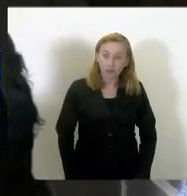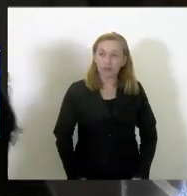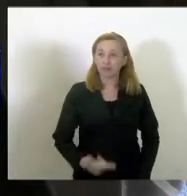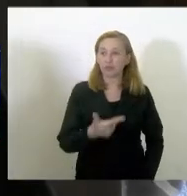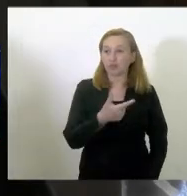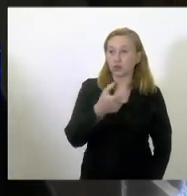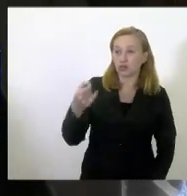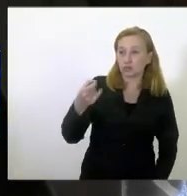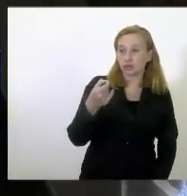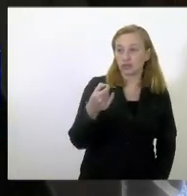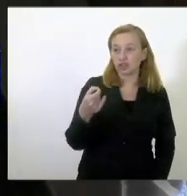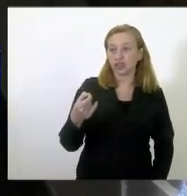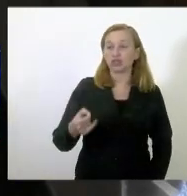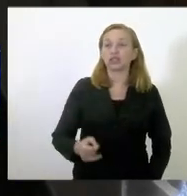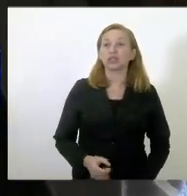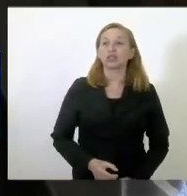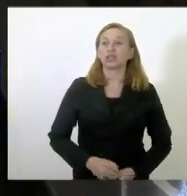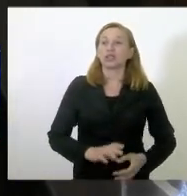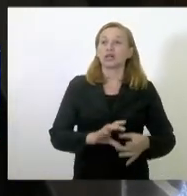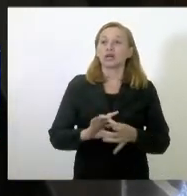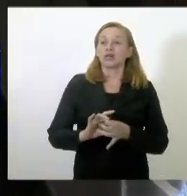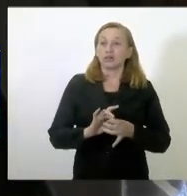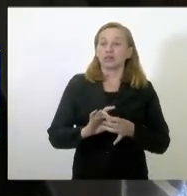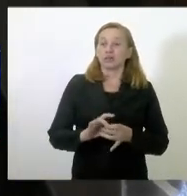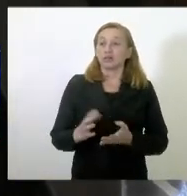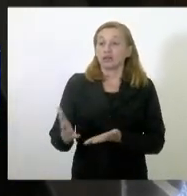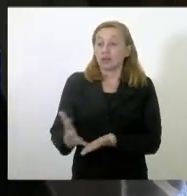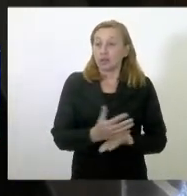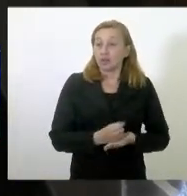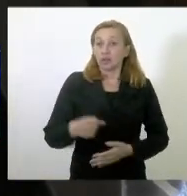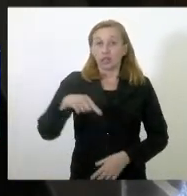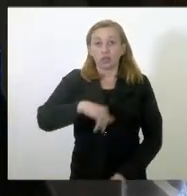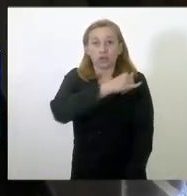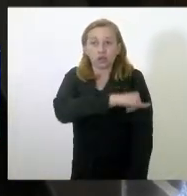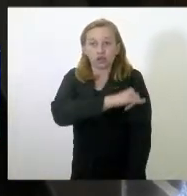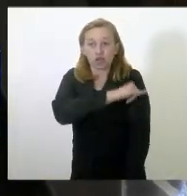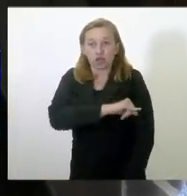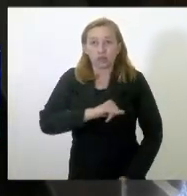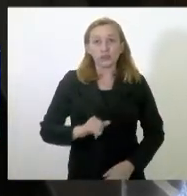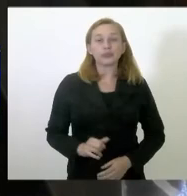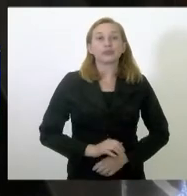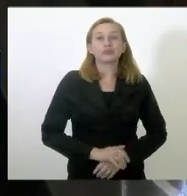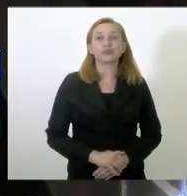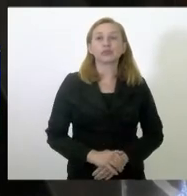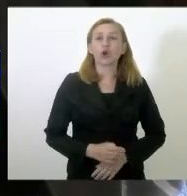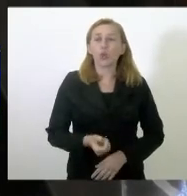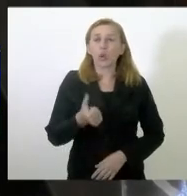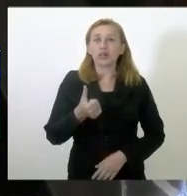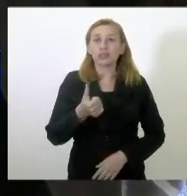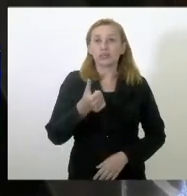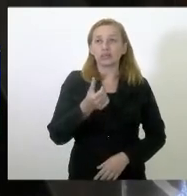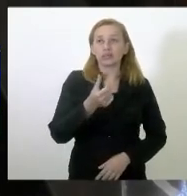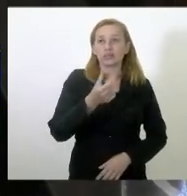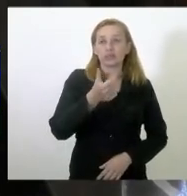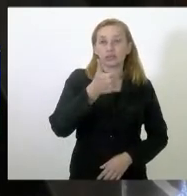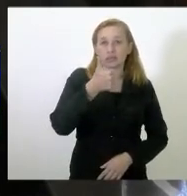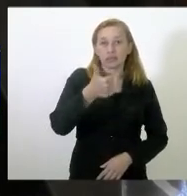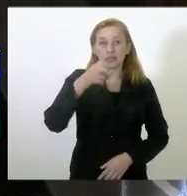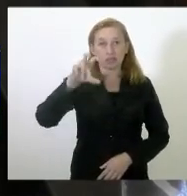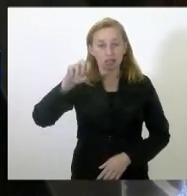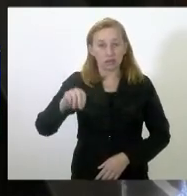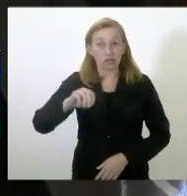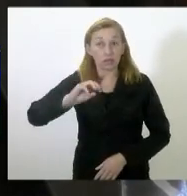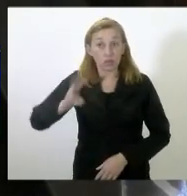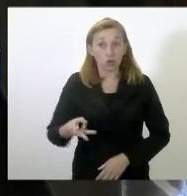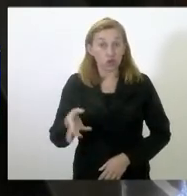em 2020, a União arrecadou aqui no Rio de Janeiro, em tributos federais, quase 150 bilhões de reais. Só que